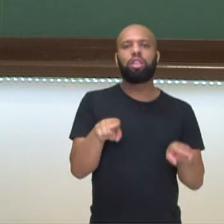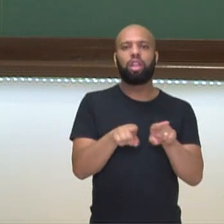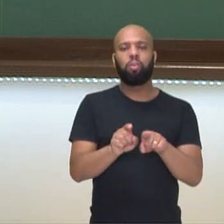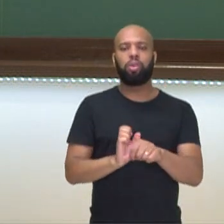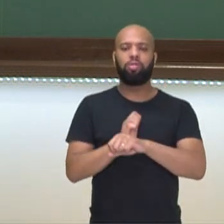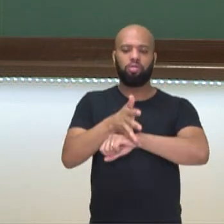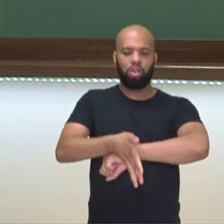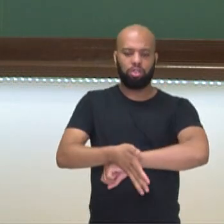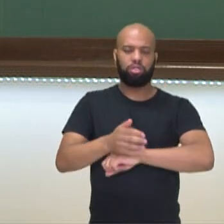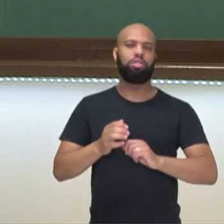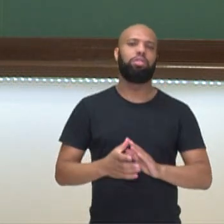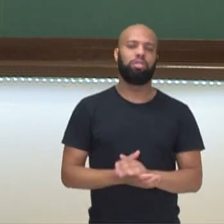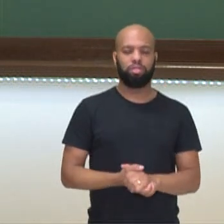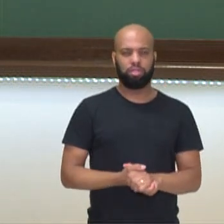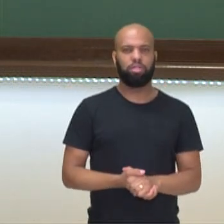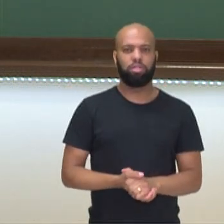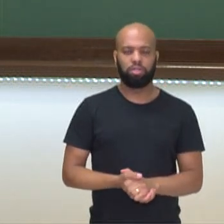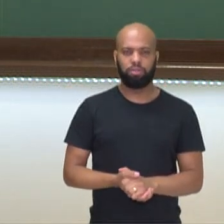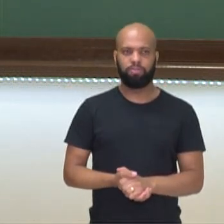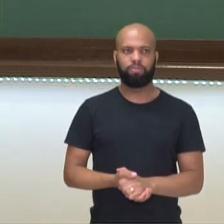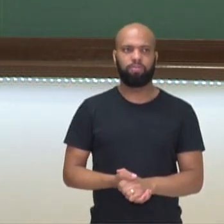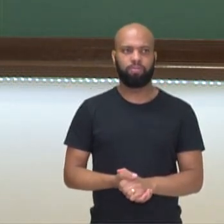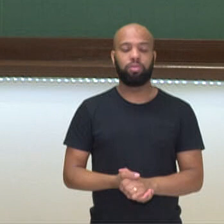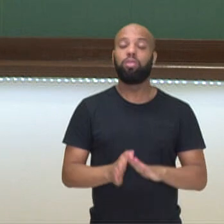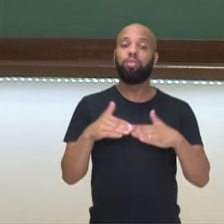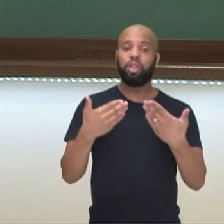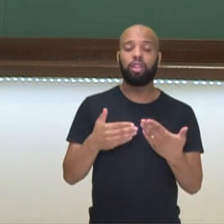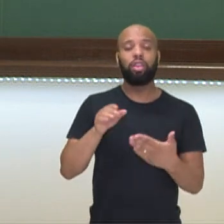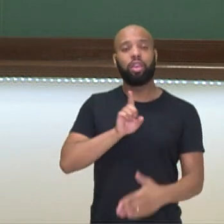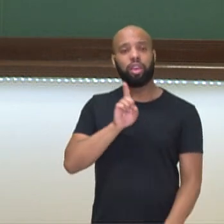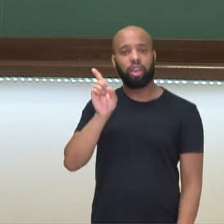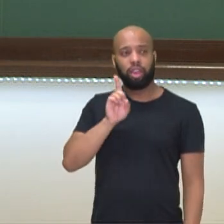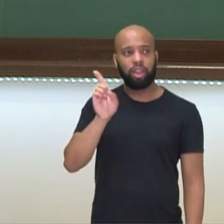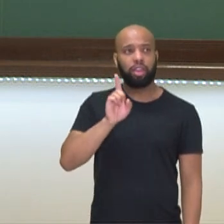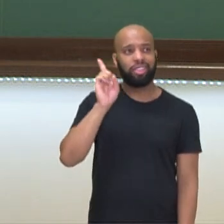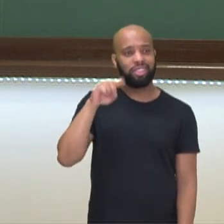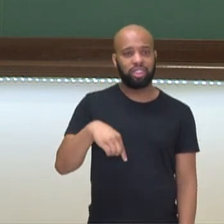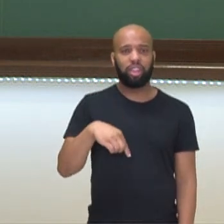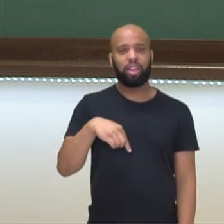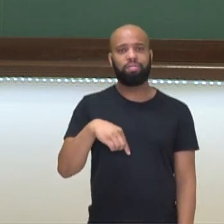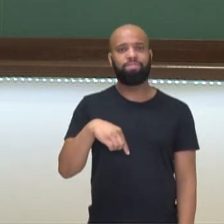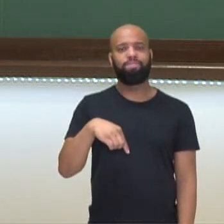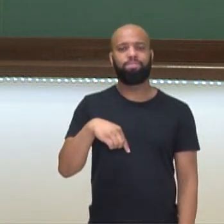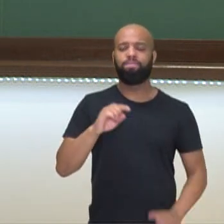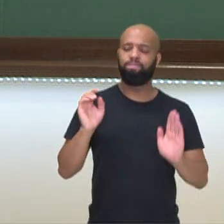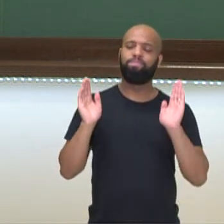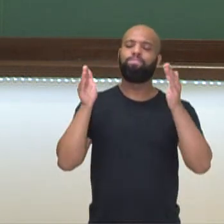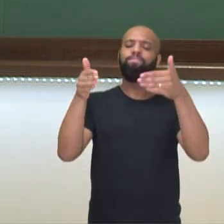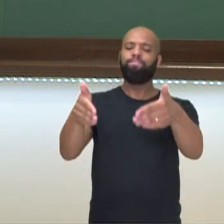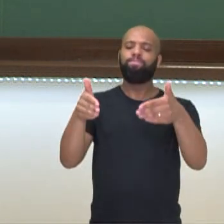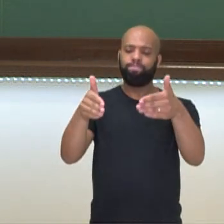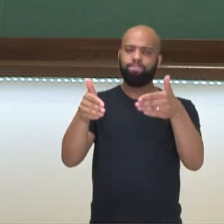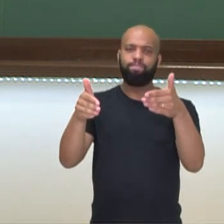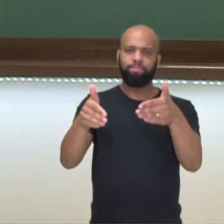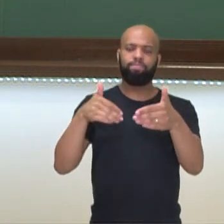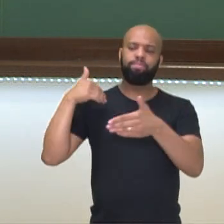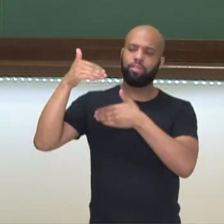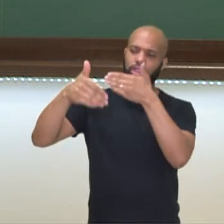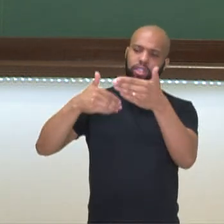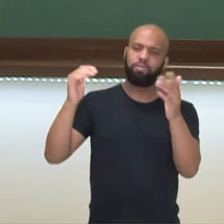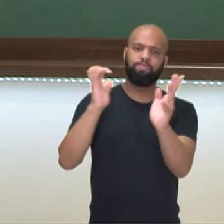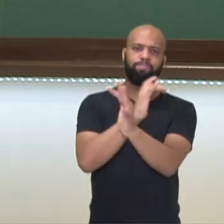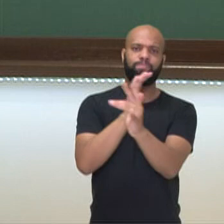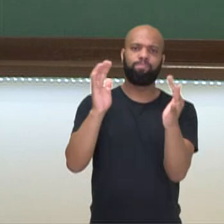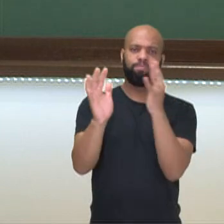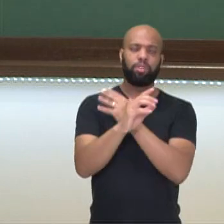Iguaçu. Tá ok? Então, essas são o grande foco do processo de urbanização,